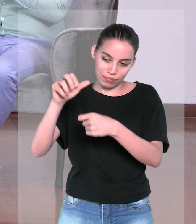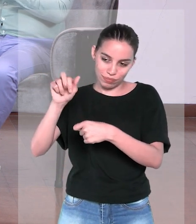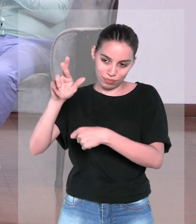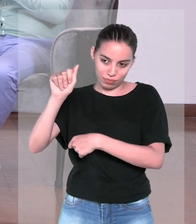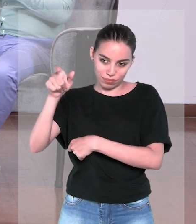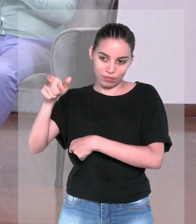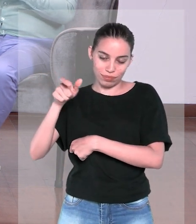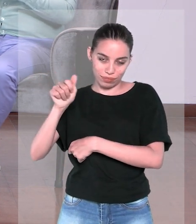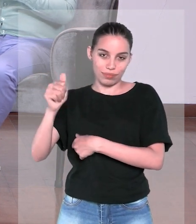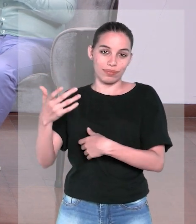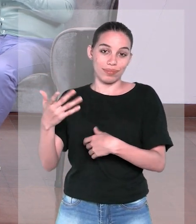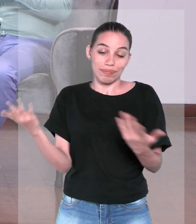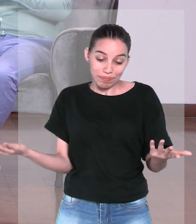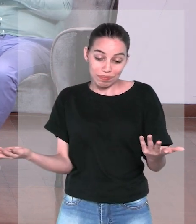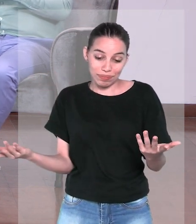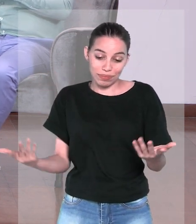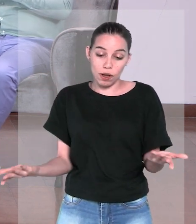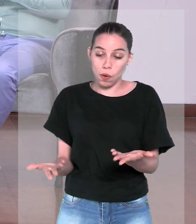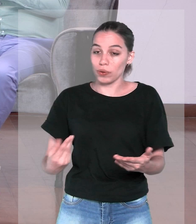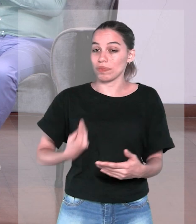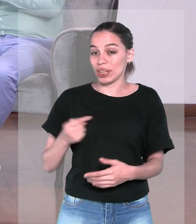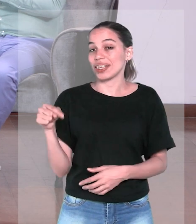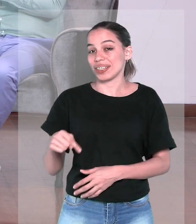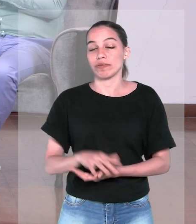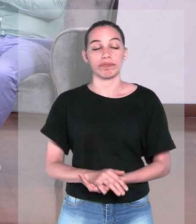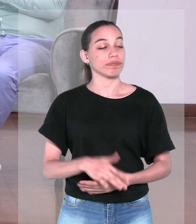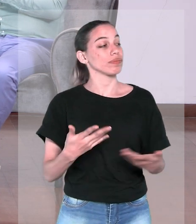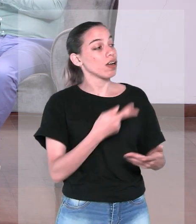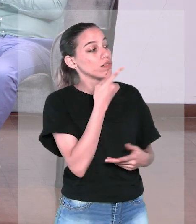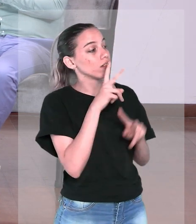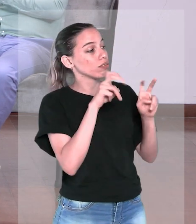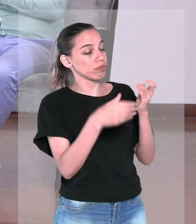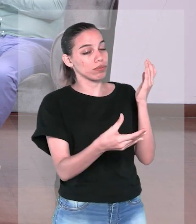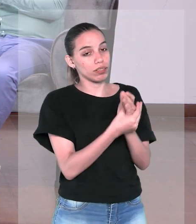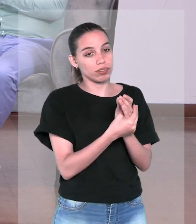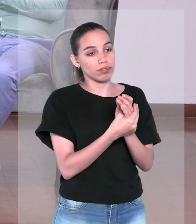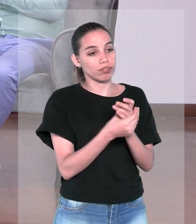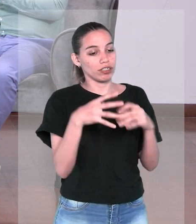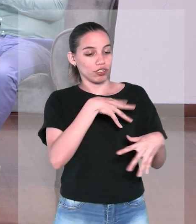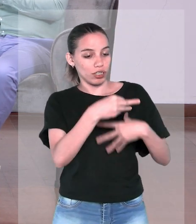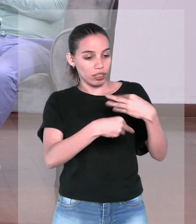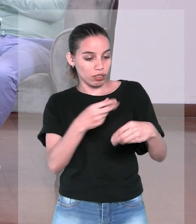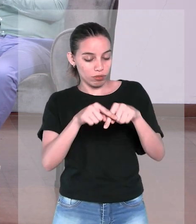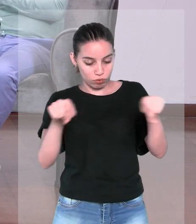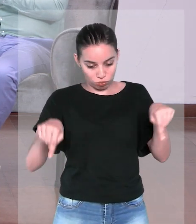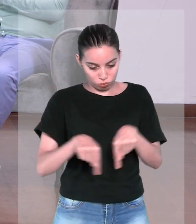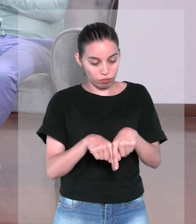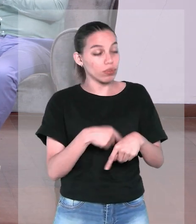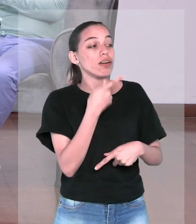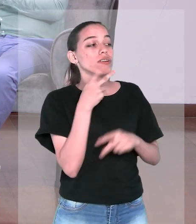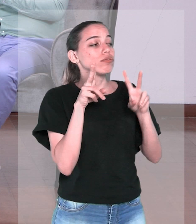em Araxá, quer dizer, aí a gente... enfim, né? Estou aqui. Então vamos para a geração do quarto.